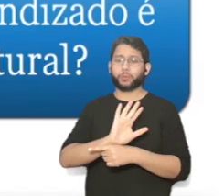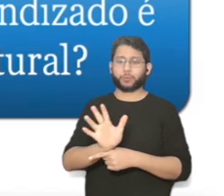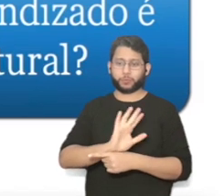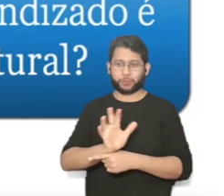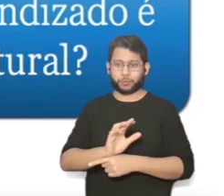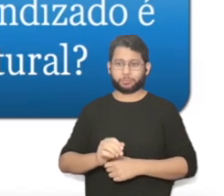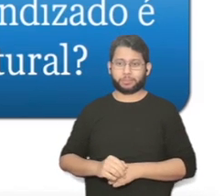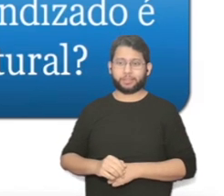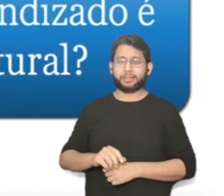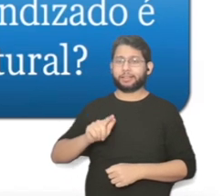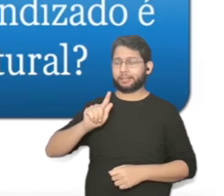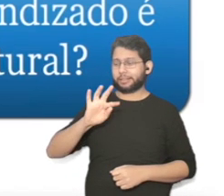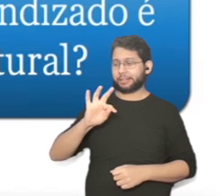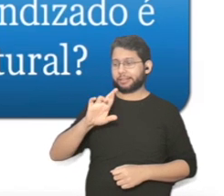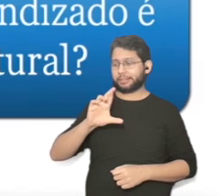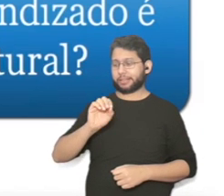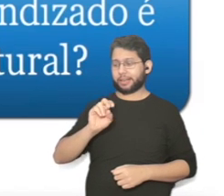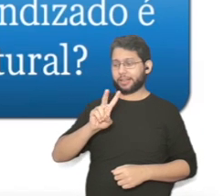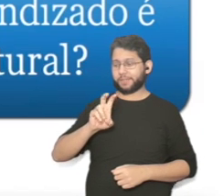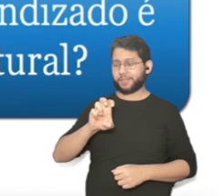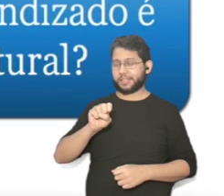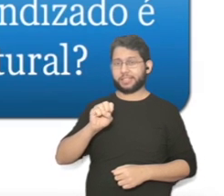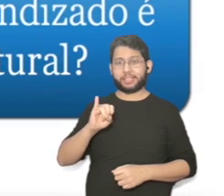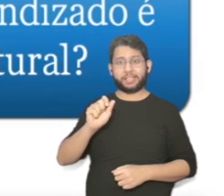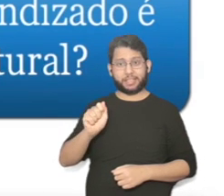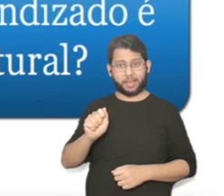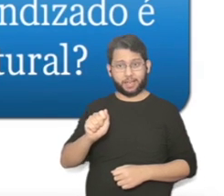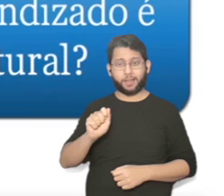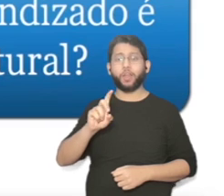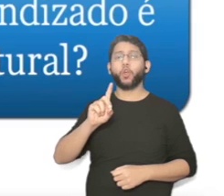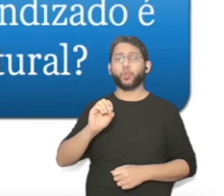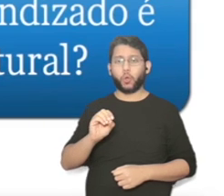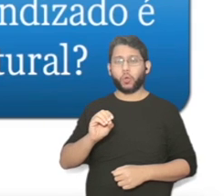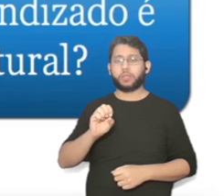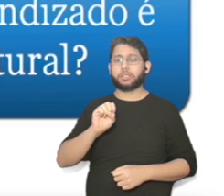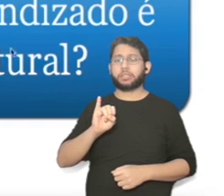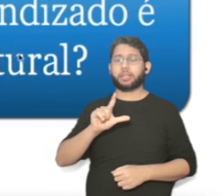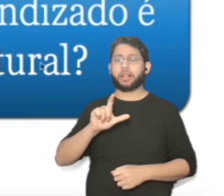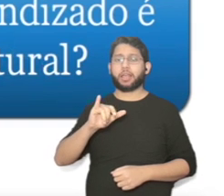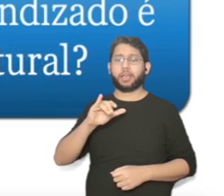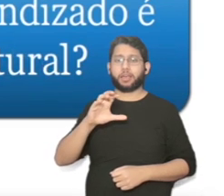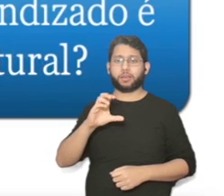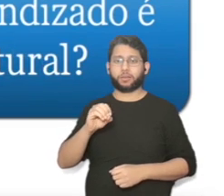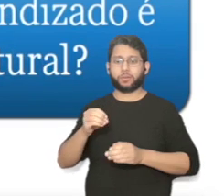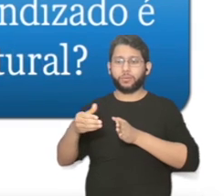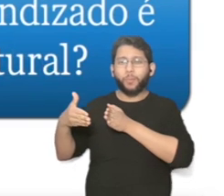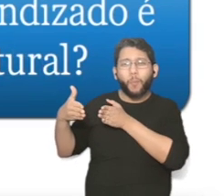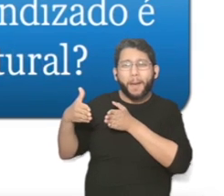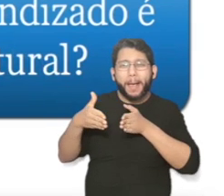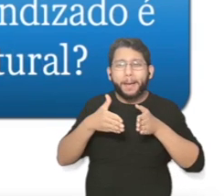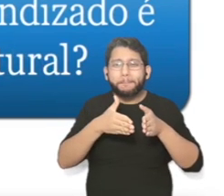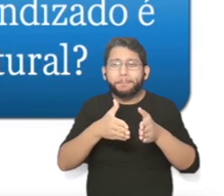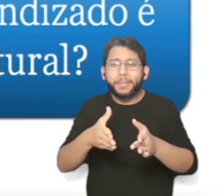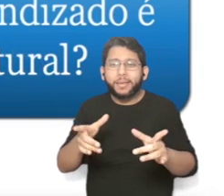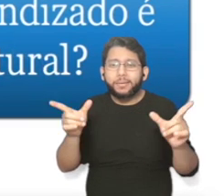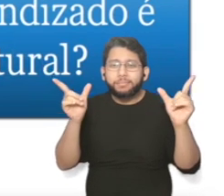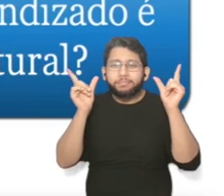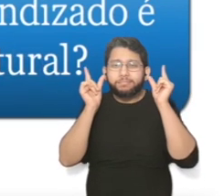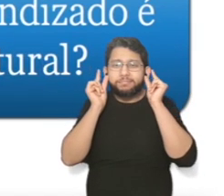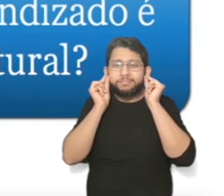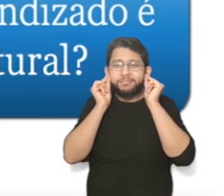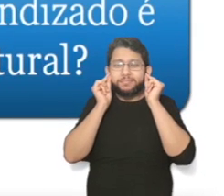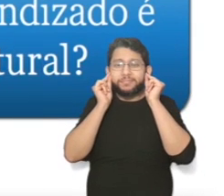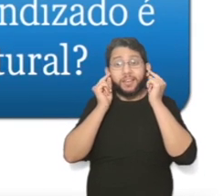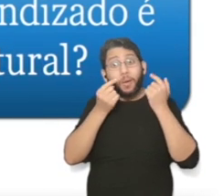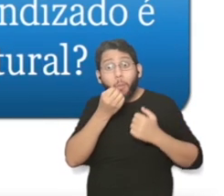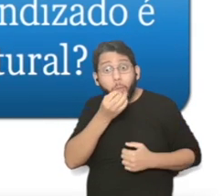para vocês assistirem. Na verdade, eu recomendo que assistam o filme inteiro, né? Porque ele é muito bacana, é um documentário maravilhoso que vai